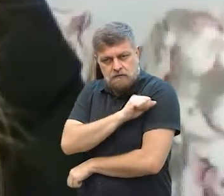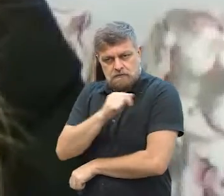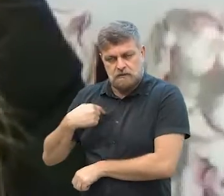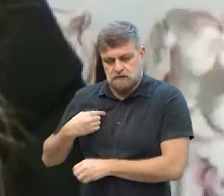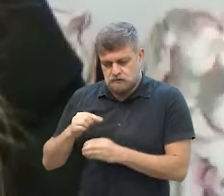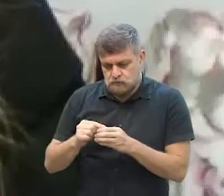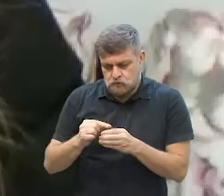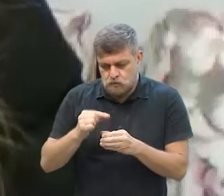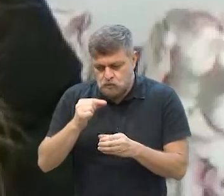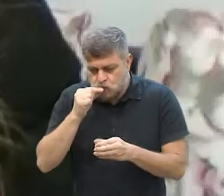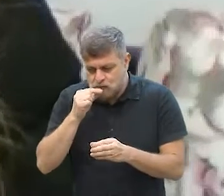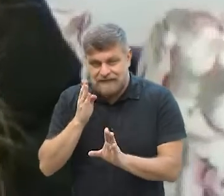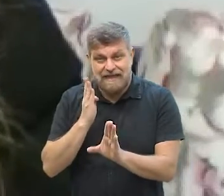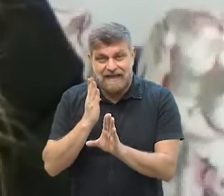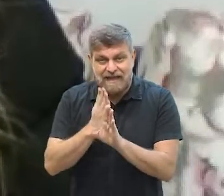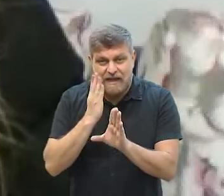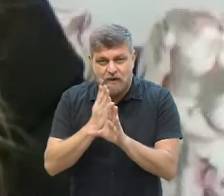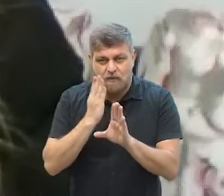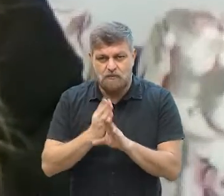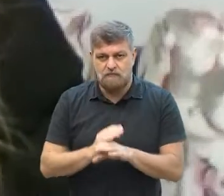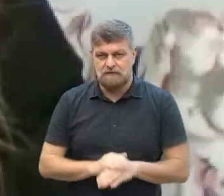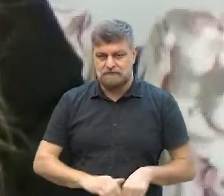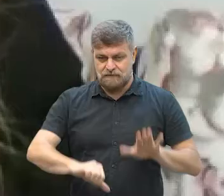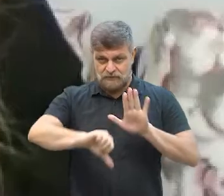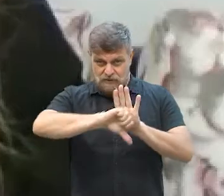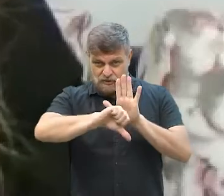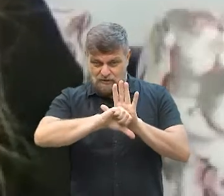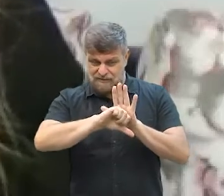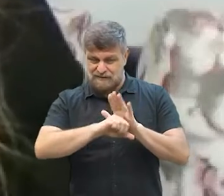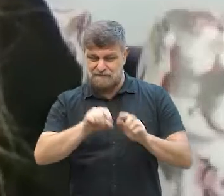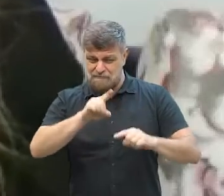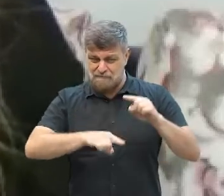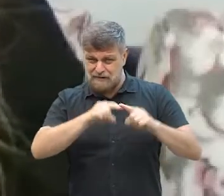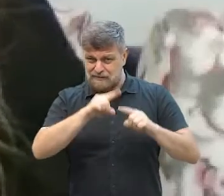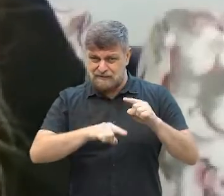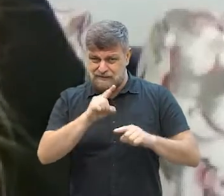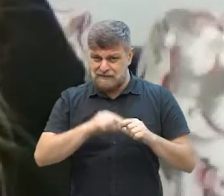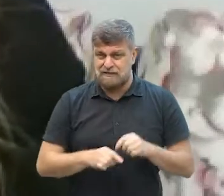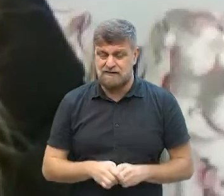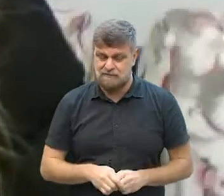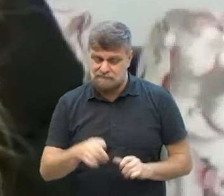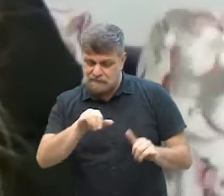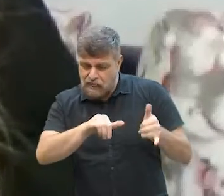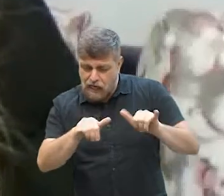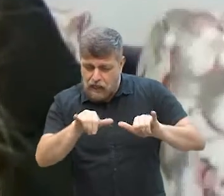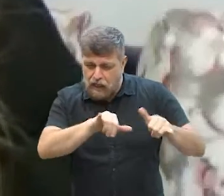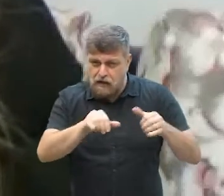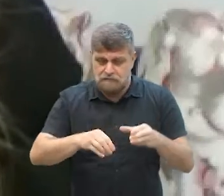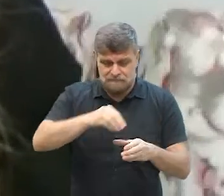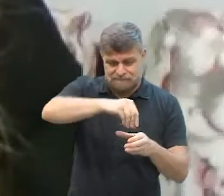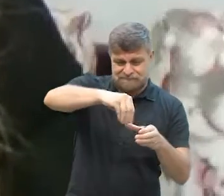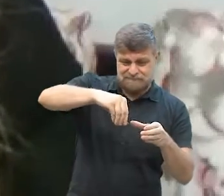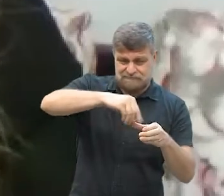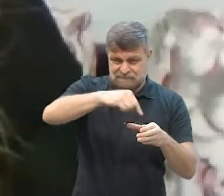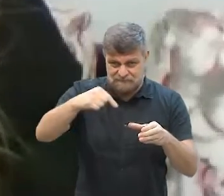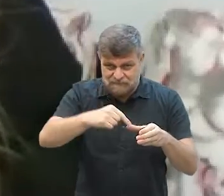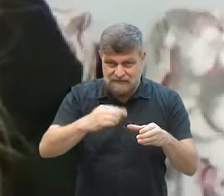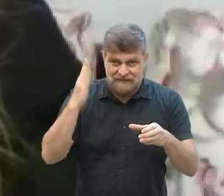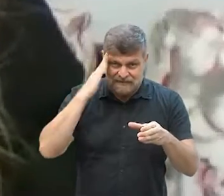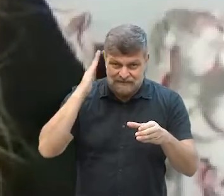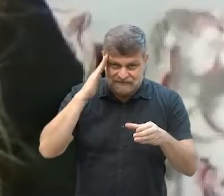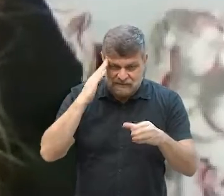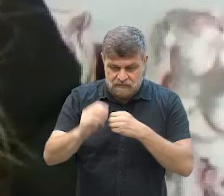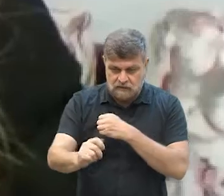canudo que detecta substâncias estranhas usadas para adulterar bebidas. A gente sabe que o golpe Boa Noite